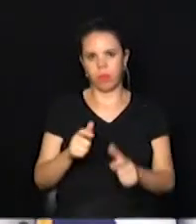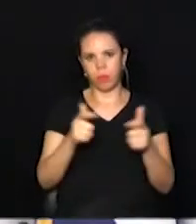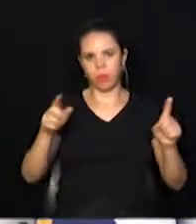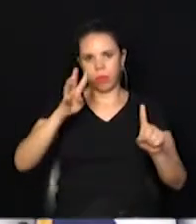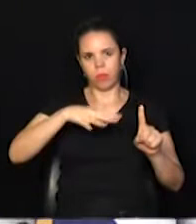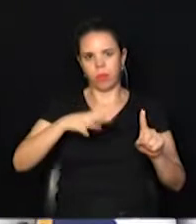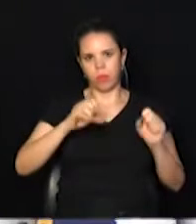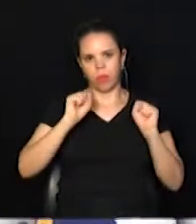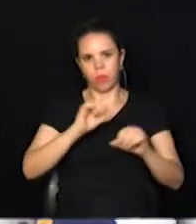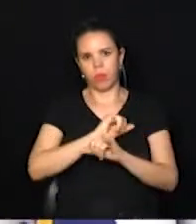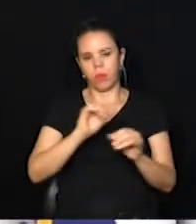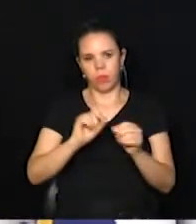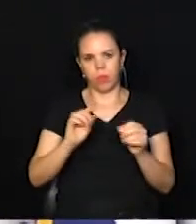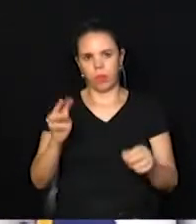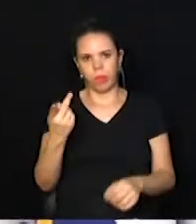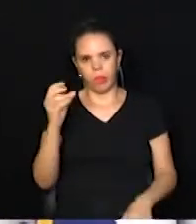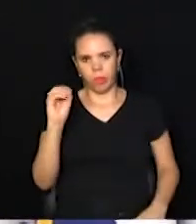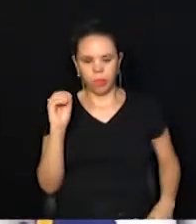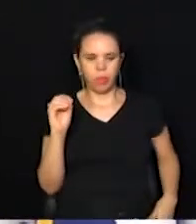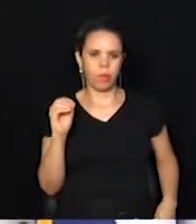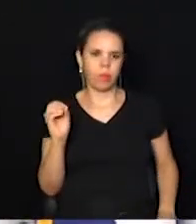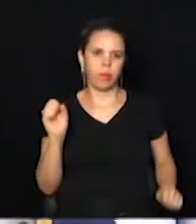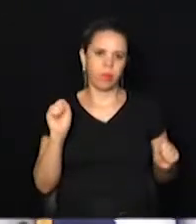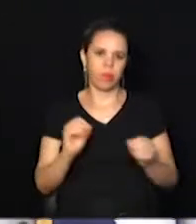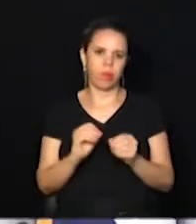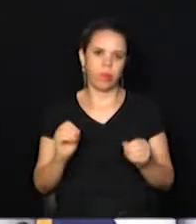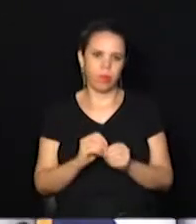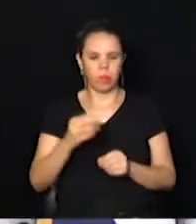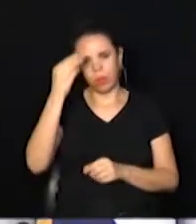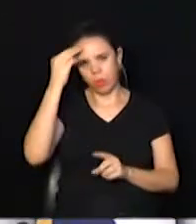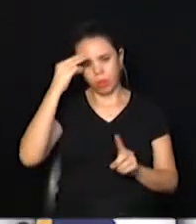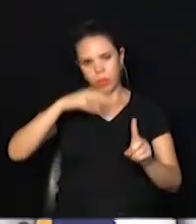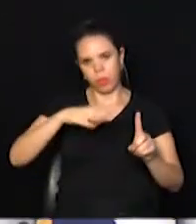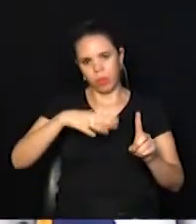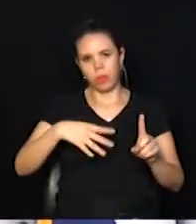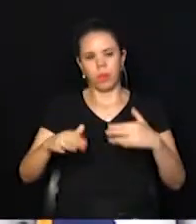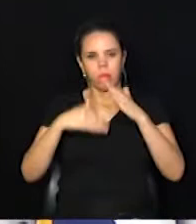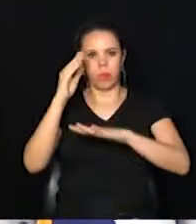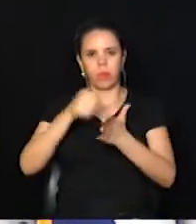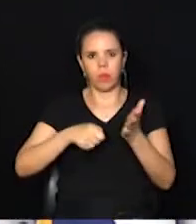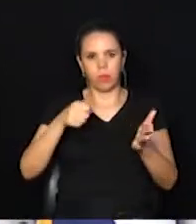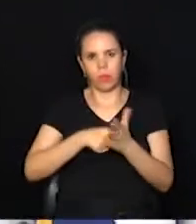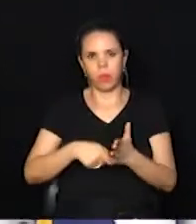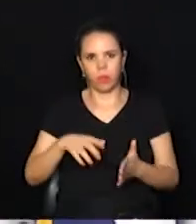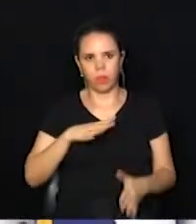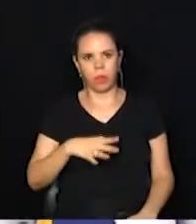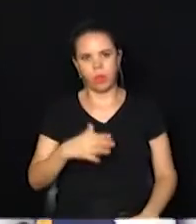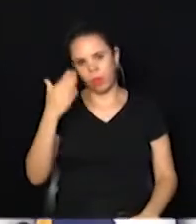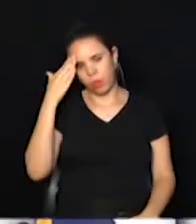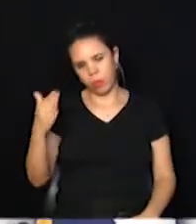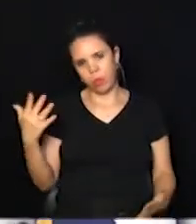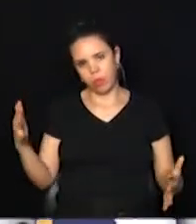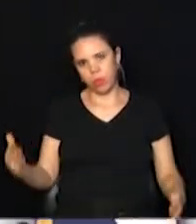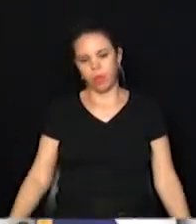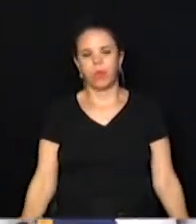que nós possamos fazer para o Toninho, é poder fazer da sua memória construção de resistência e de luta nessa cidade. Parabéns,